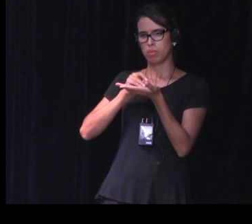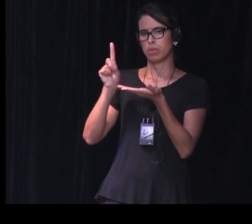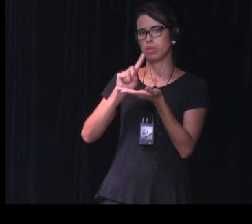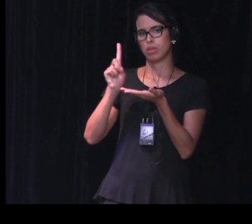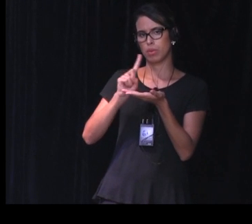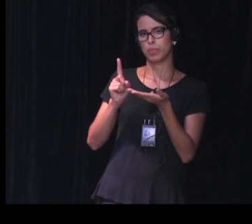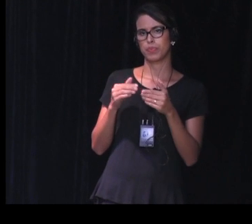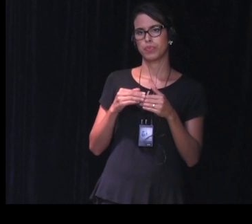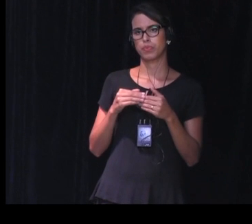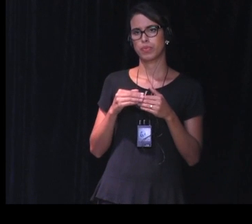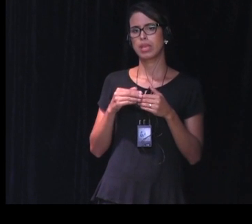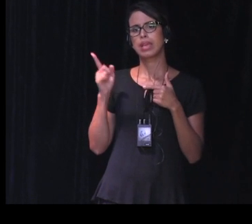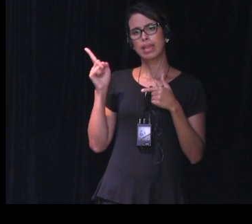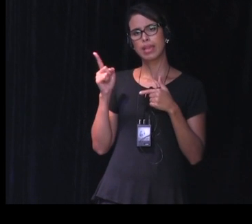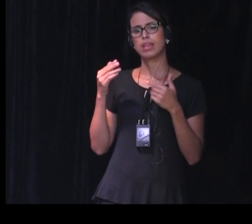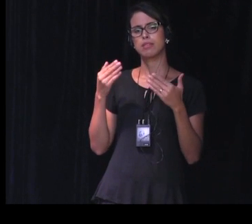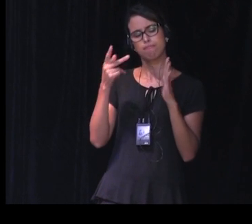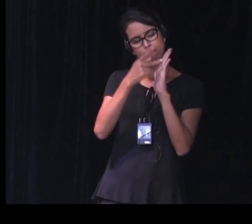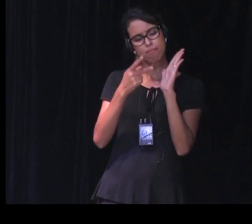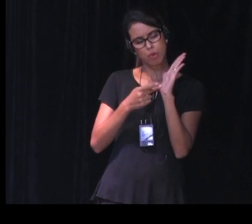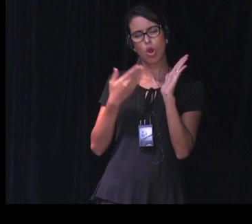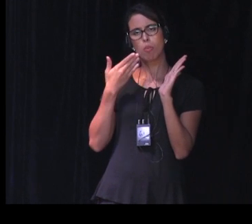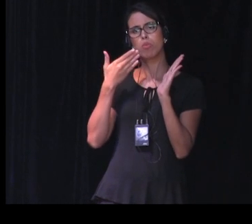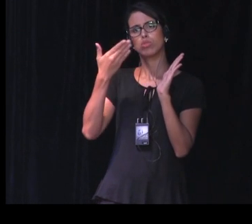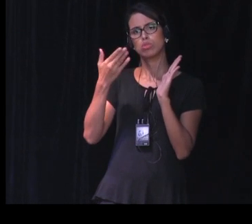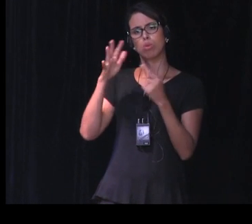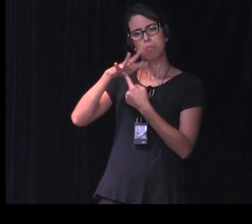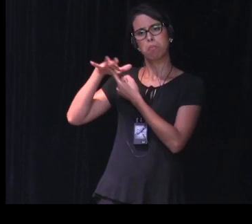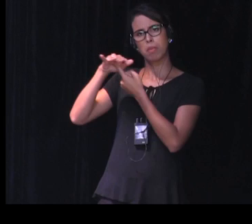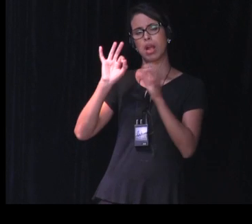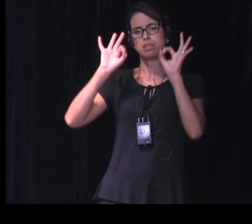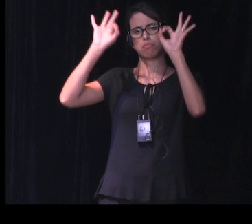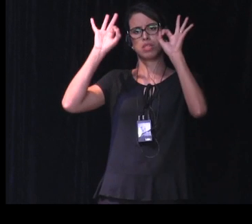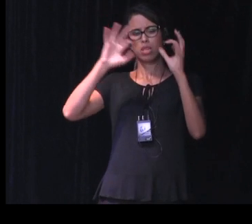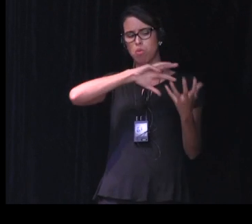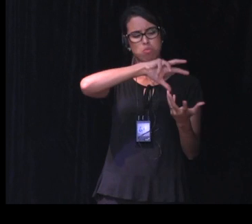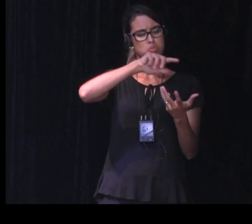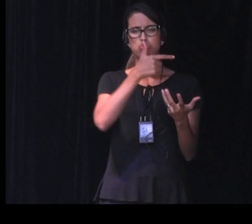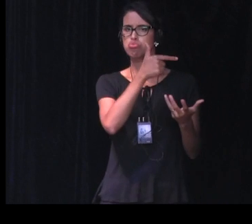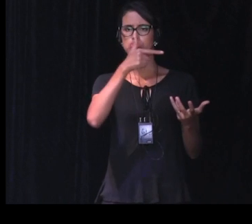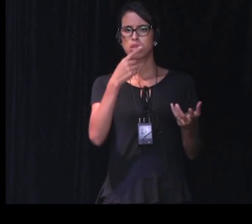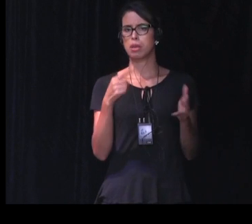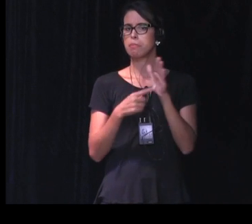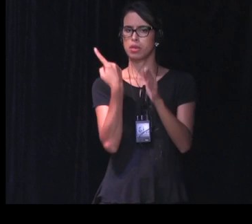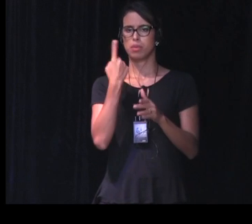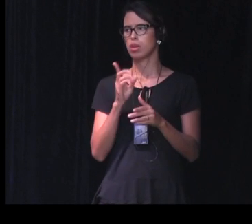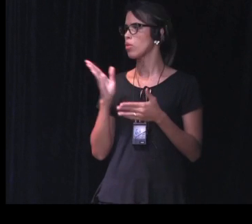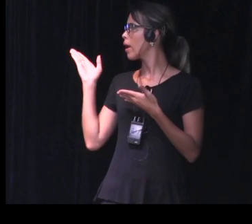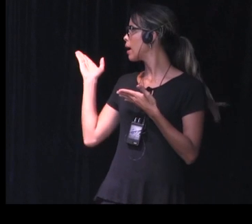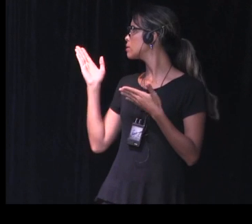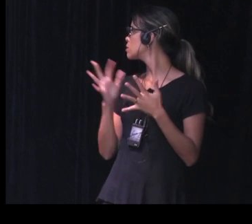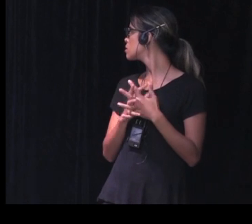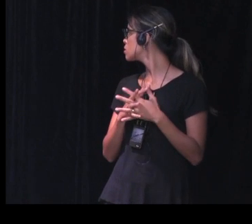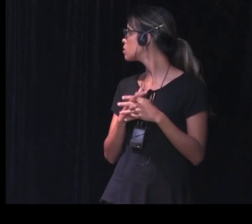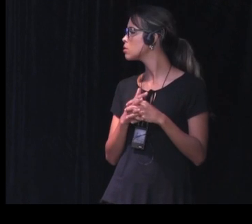copiando nada, imitando. Estava propondo uma coisa que veio a existir no mundo poucos anos depois. Esse